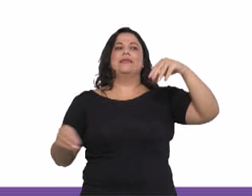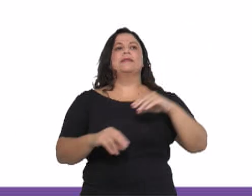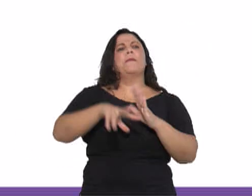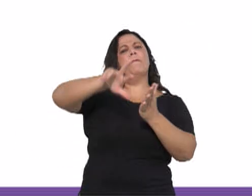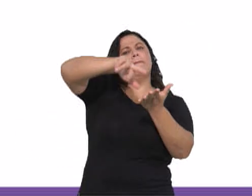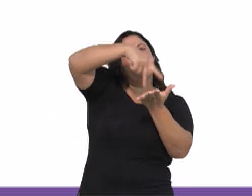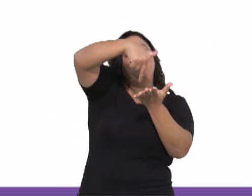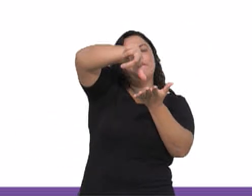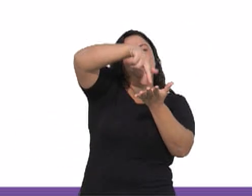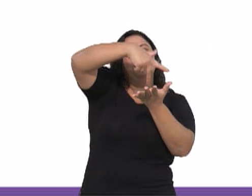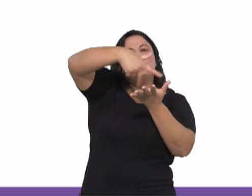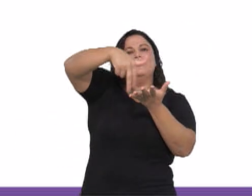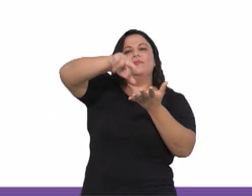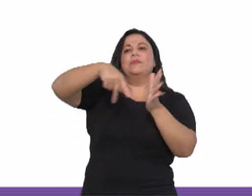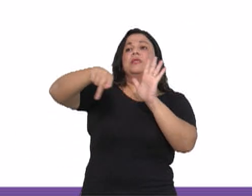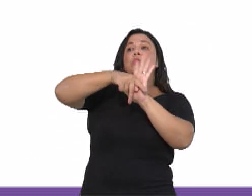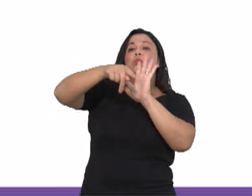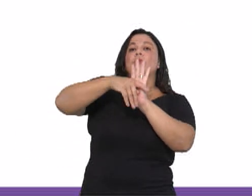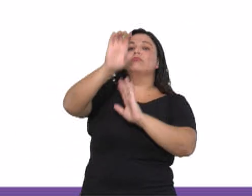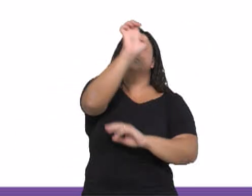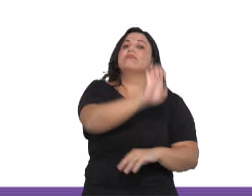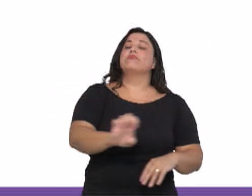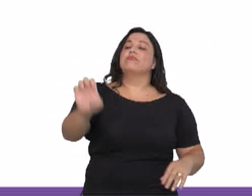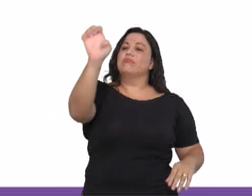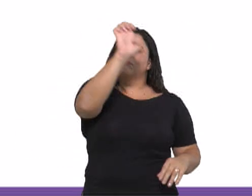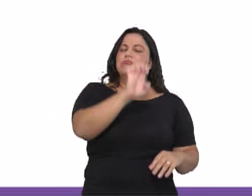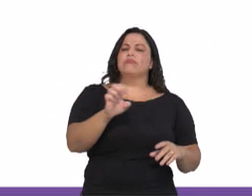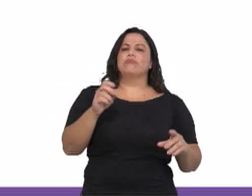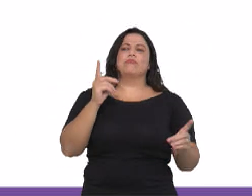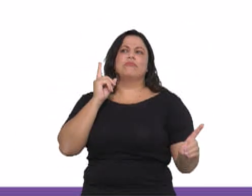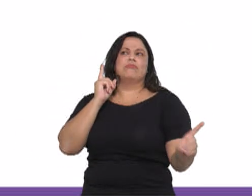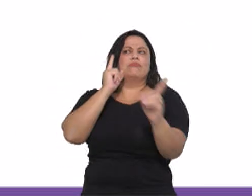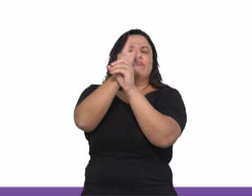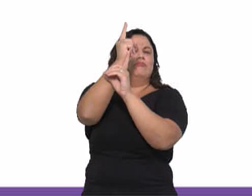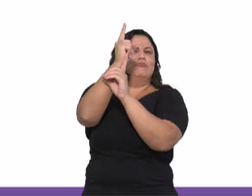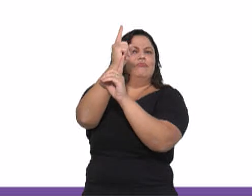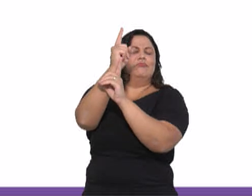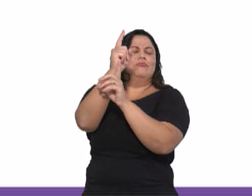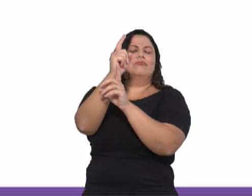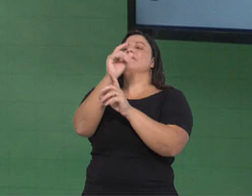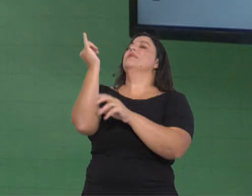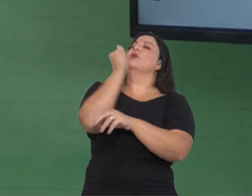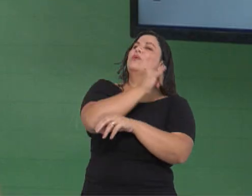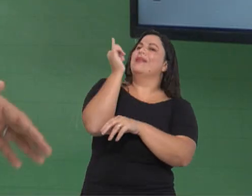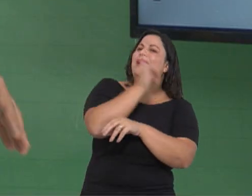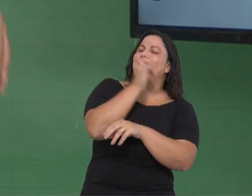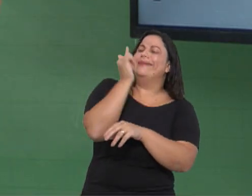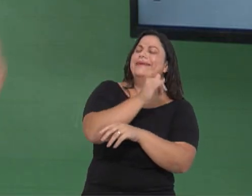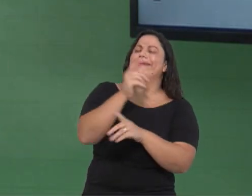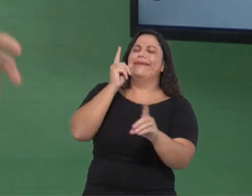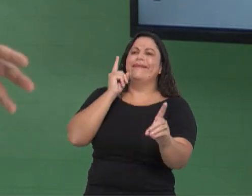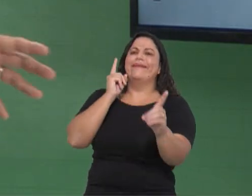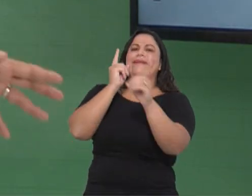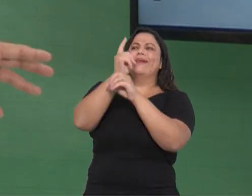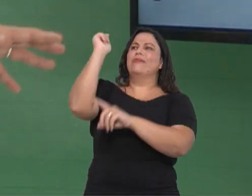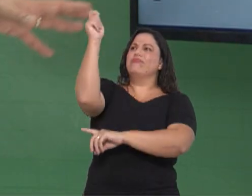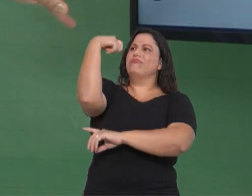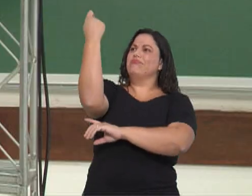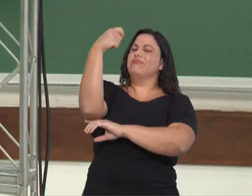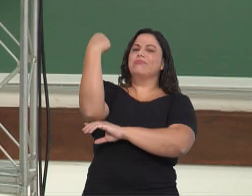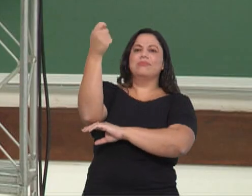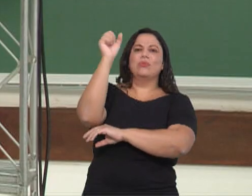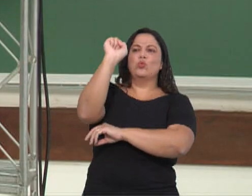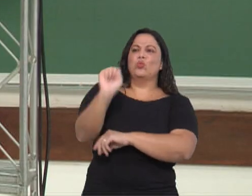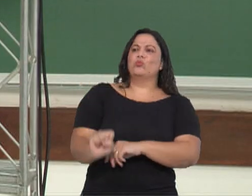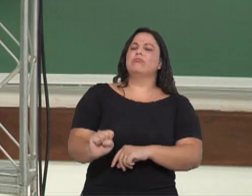coreografia de origem europeia. Você vai encontrar com italianos, você vai encontrar com os gaúchos do sul e outros povos. Então,